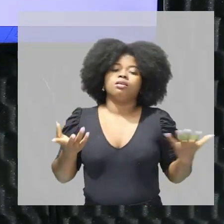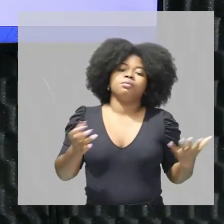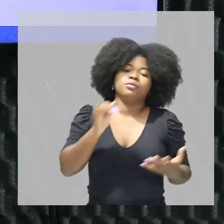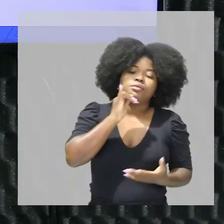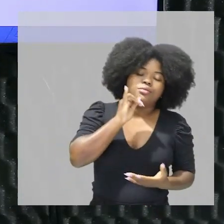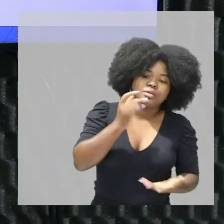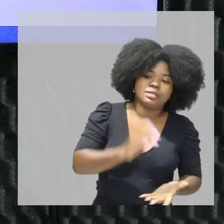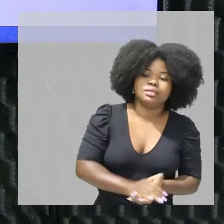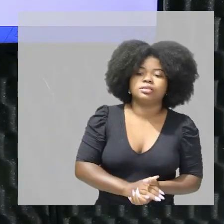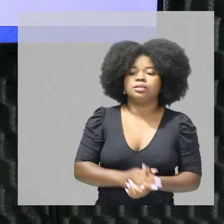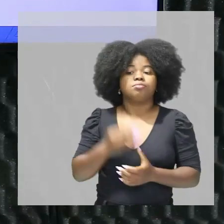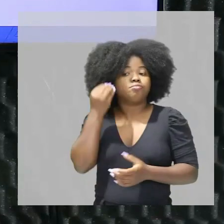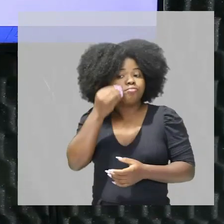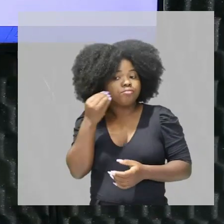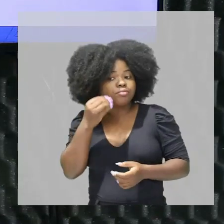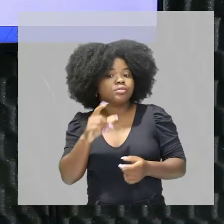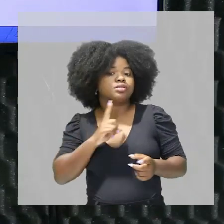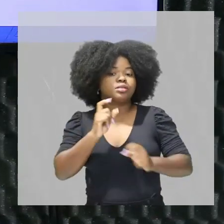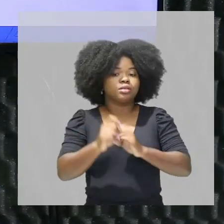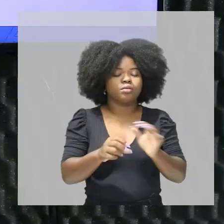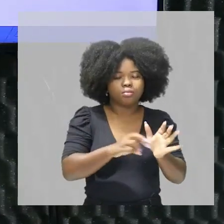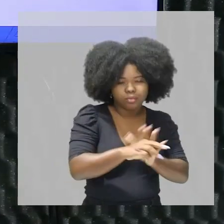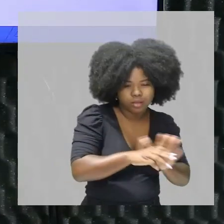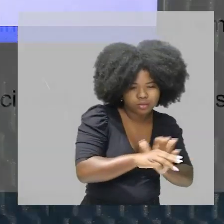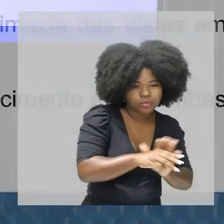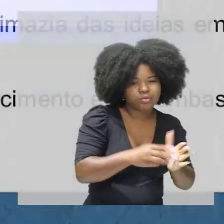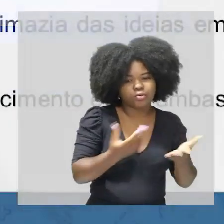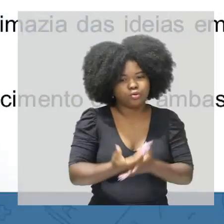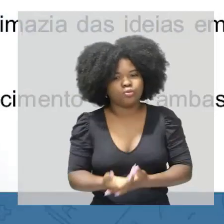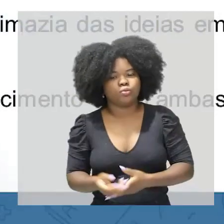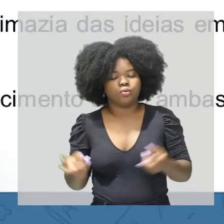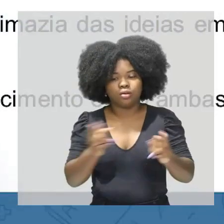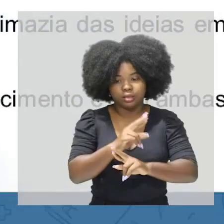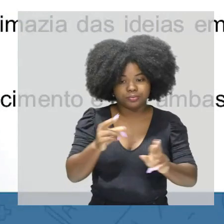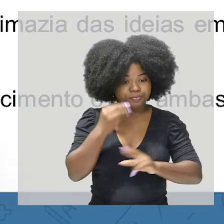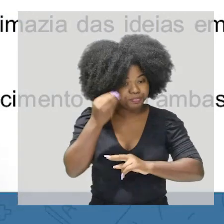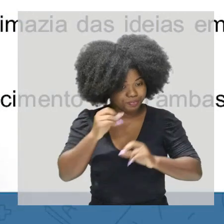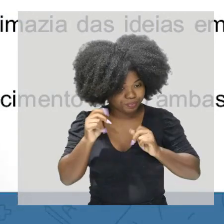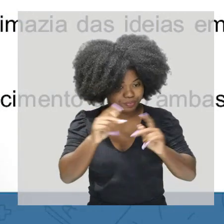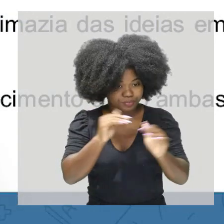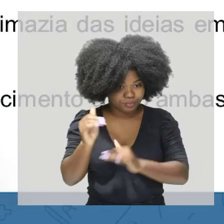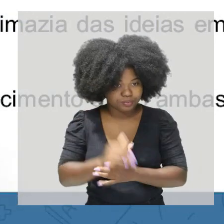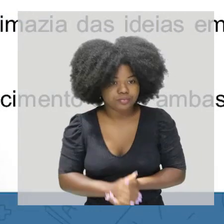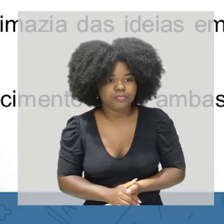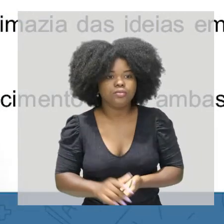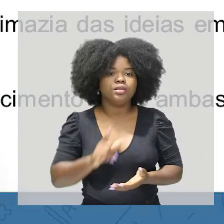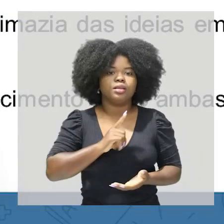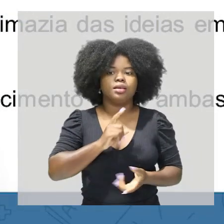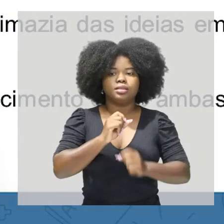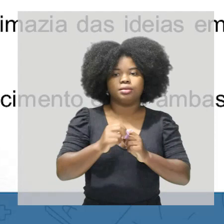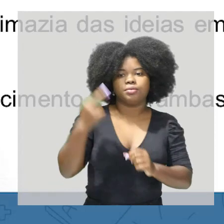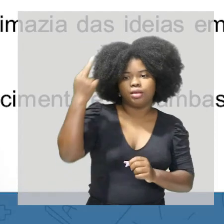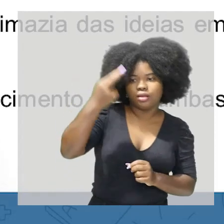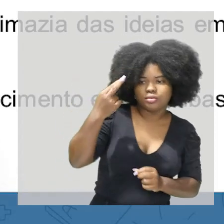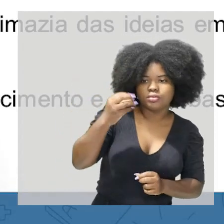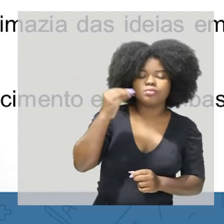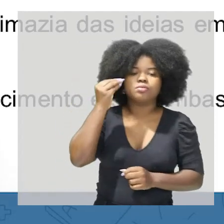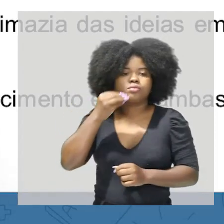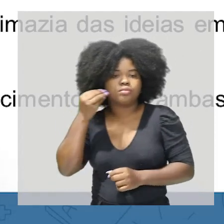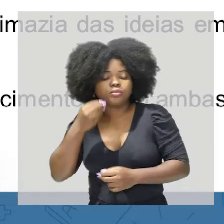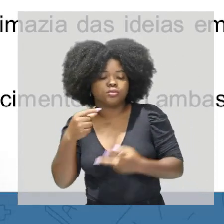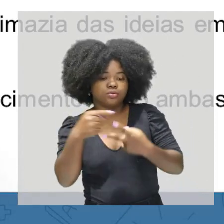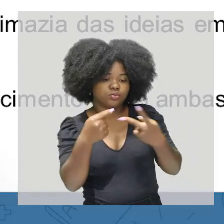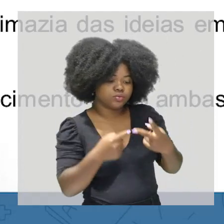empirismo com o Claro ali o método experimental então racionalismo empirismo são